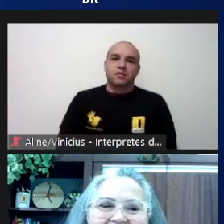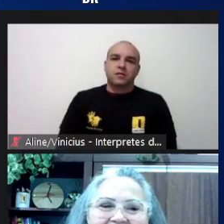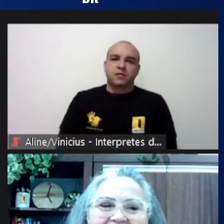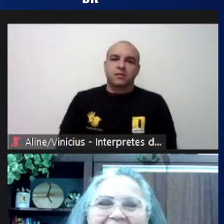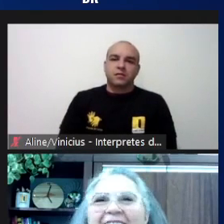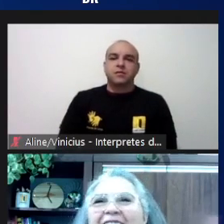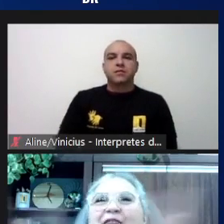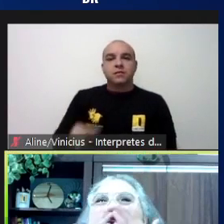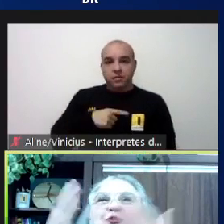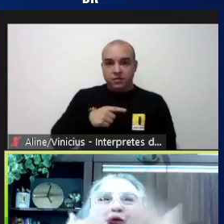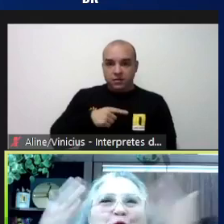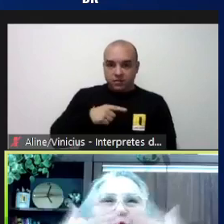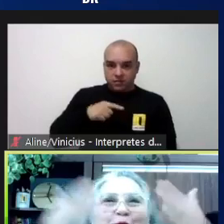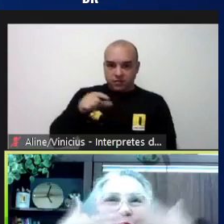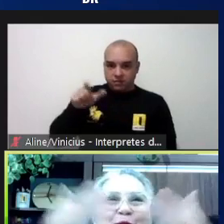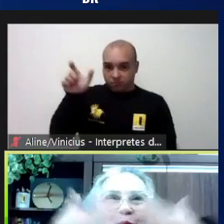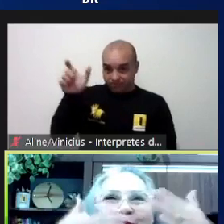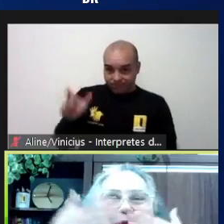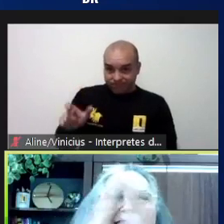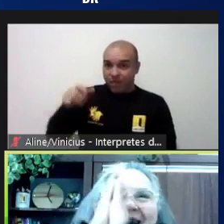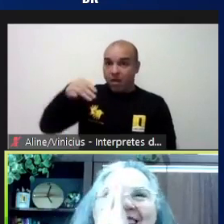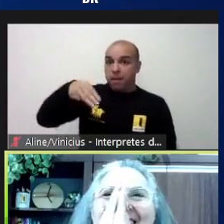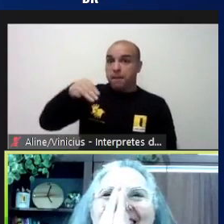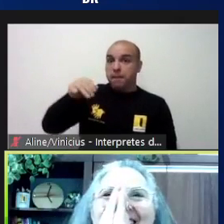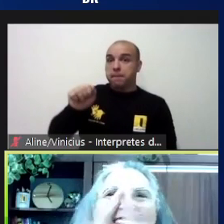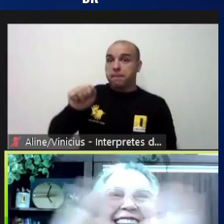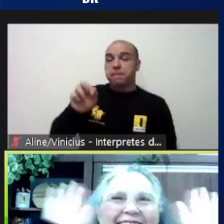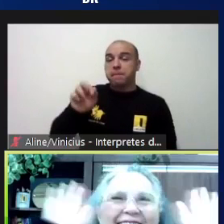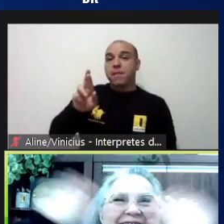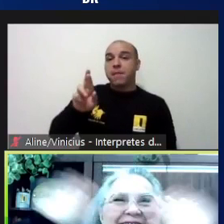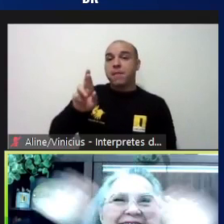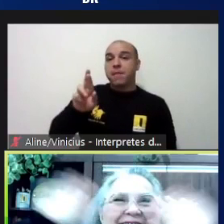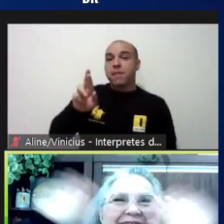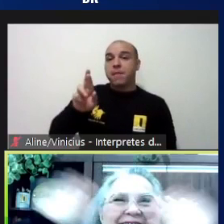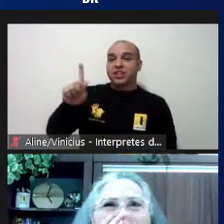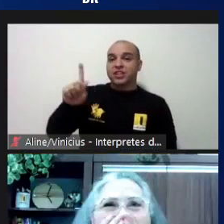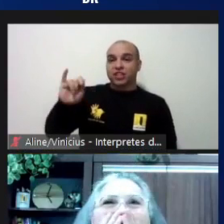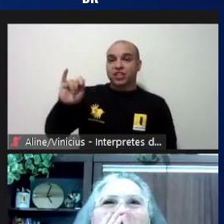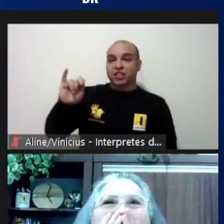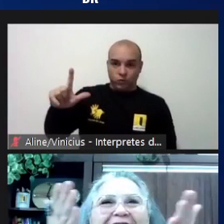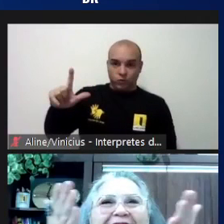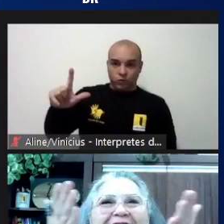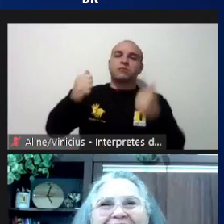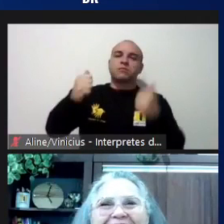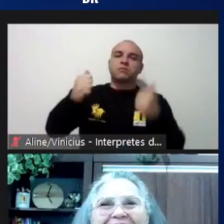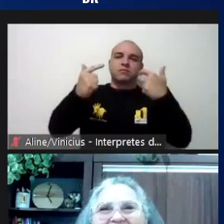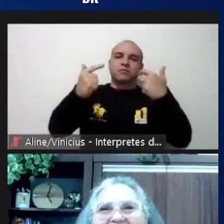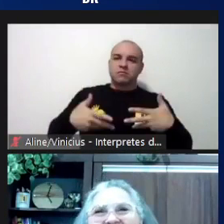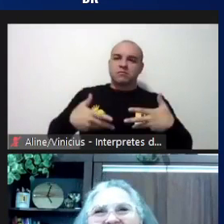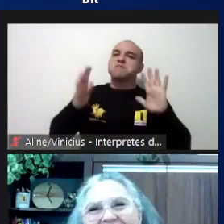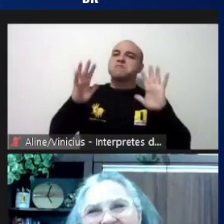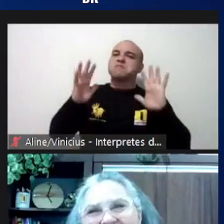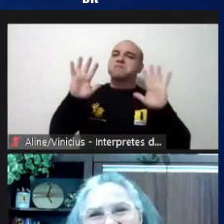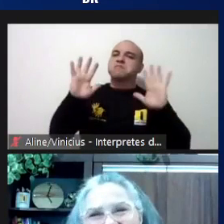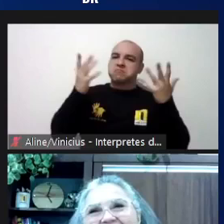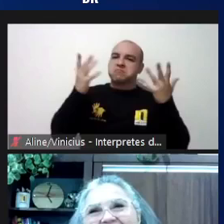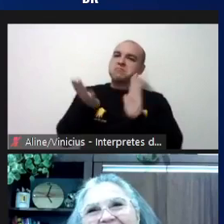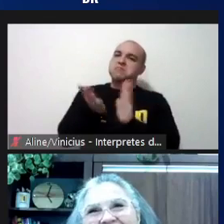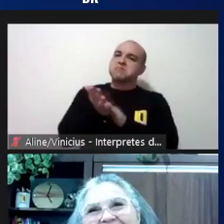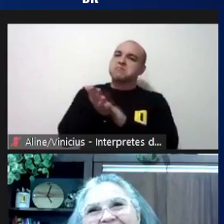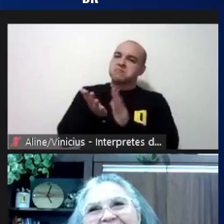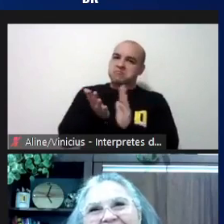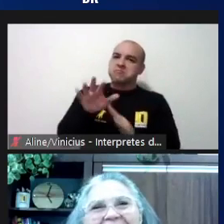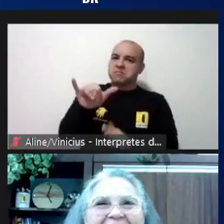Gil está aqui nos assistindo. Parabéns, Trust. Parabéns, Unileu. Parabéns, Ive. Muito